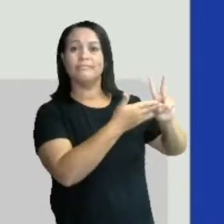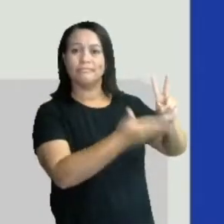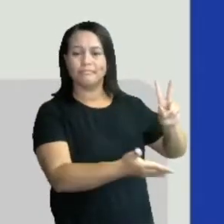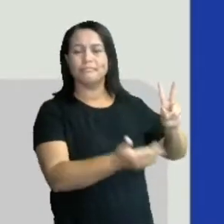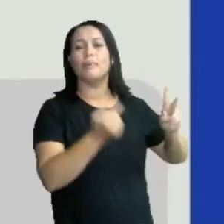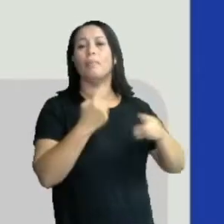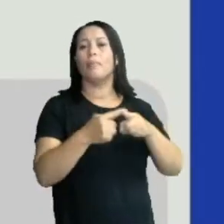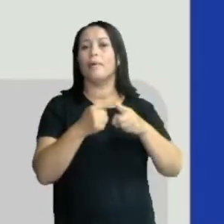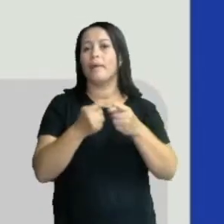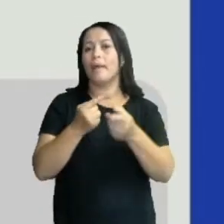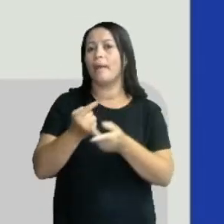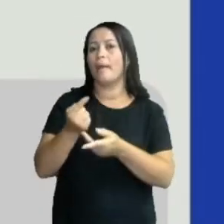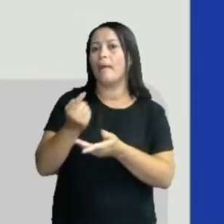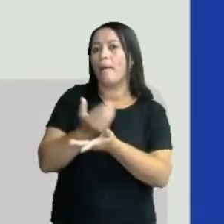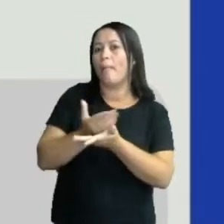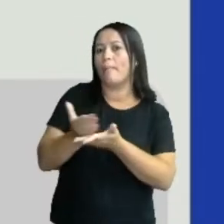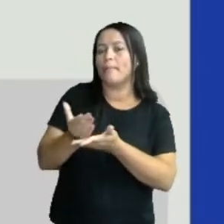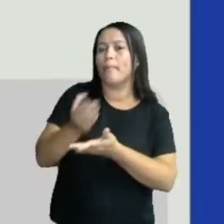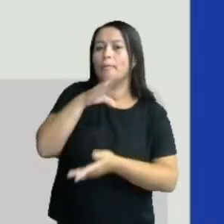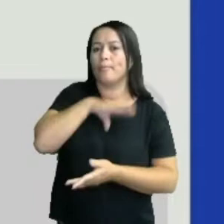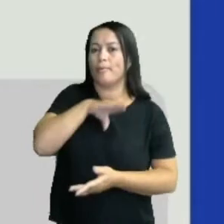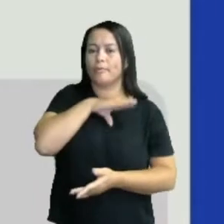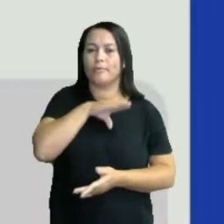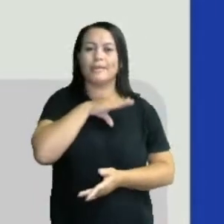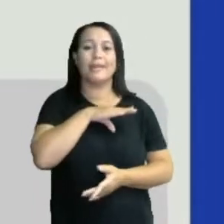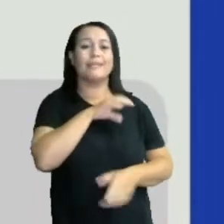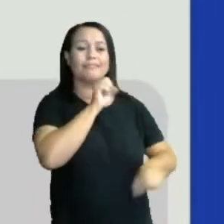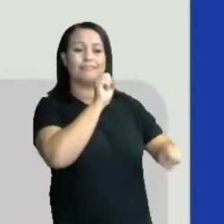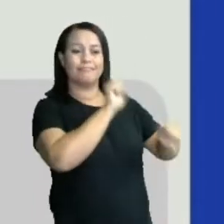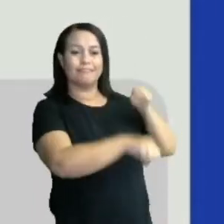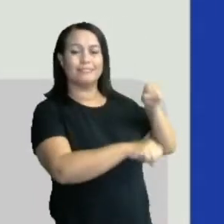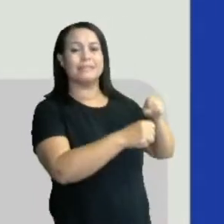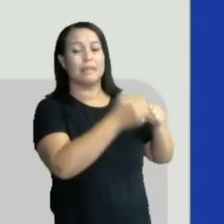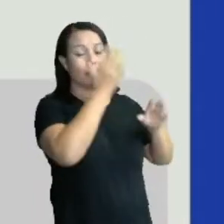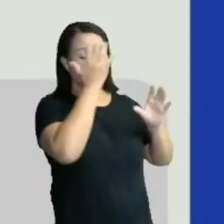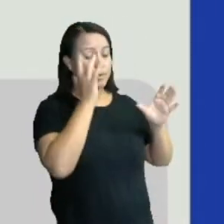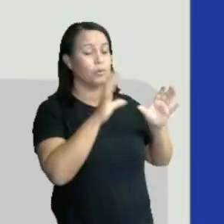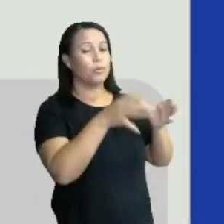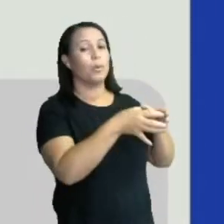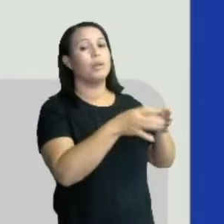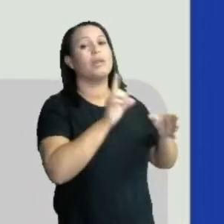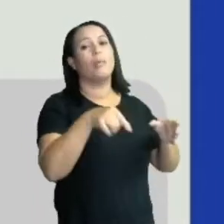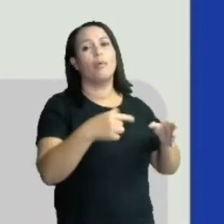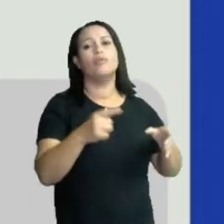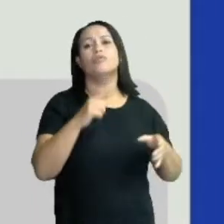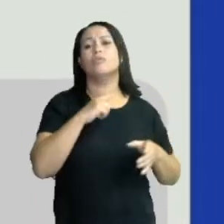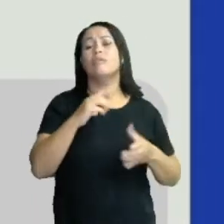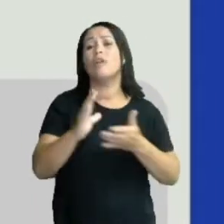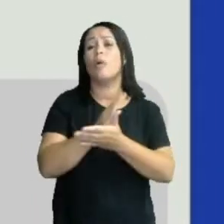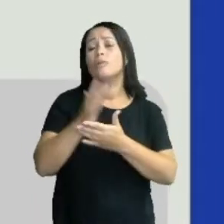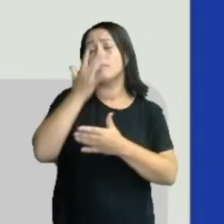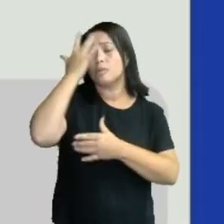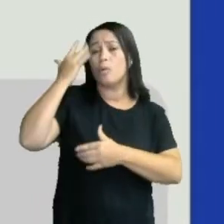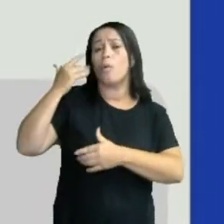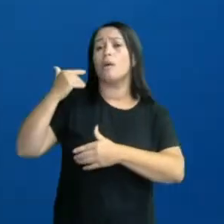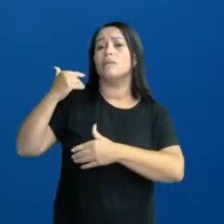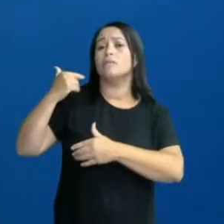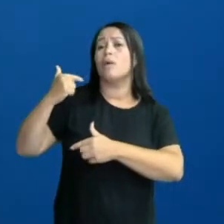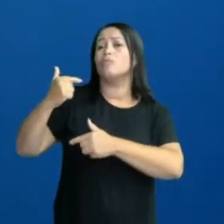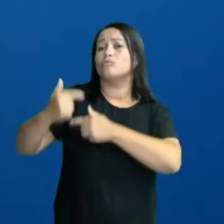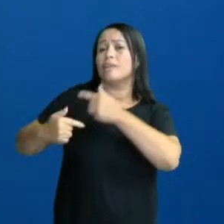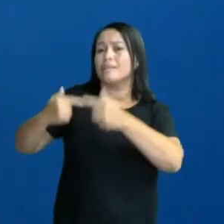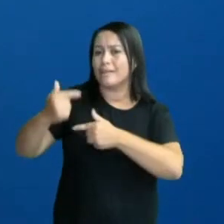né? Depois pelos seus descendentes que aqui estão, né? A gente também teve um prejuízo, uma perda, ó, das